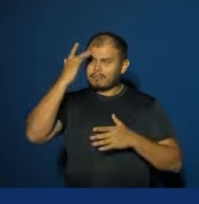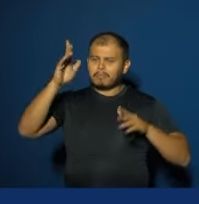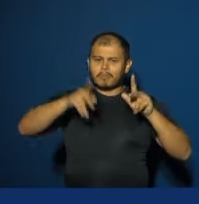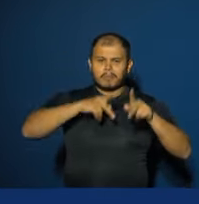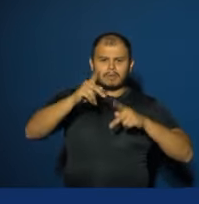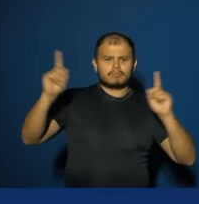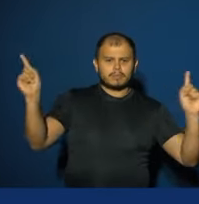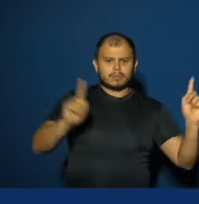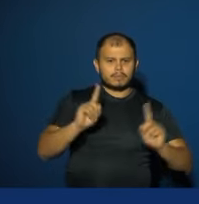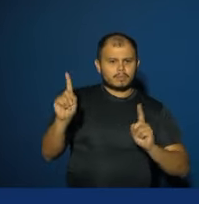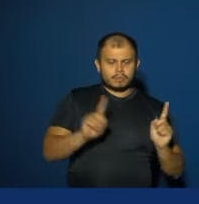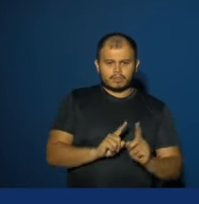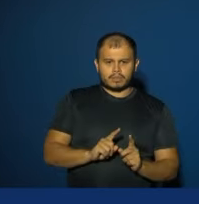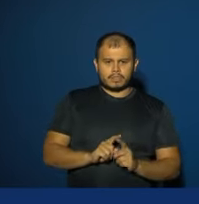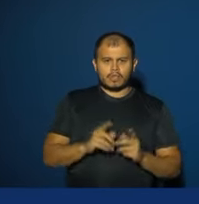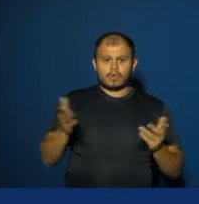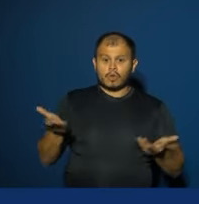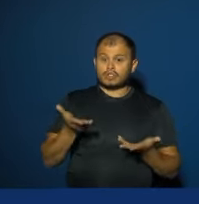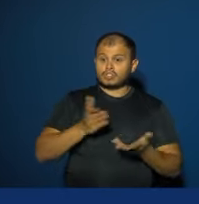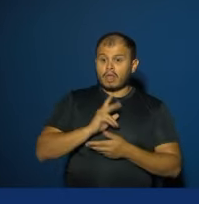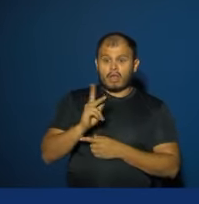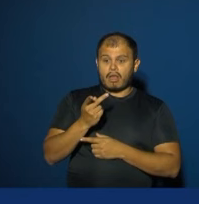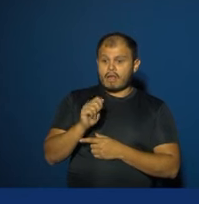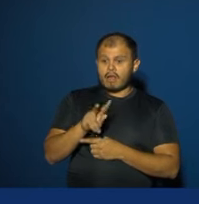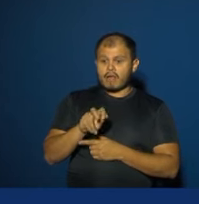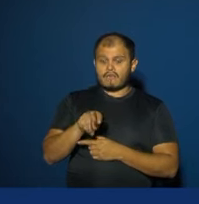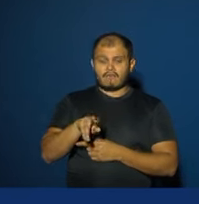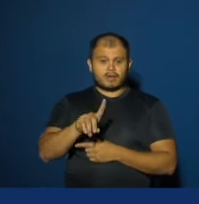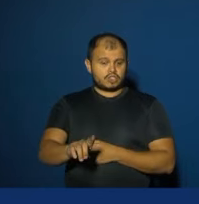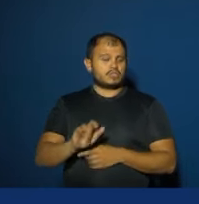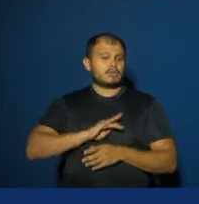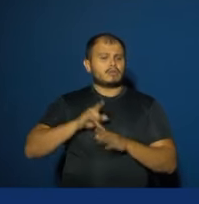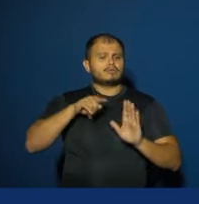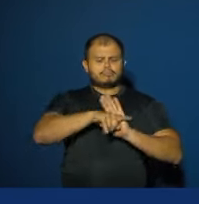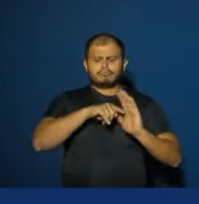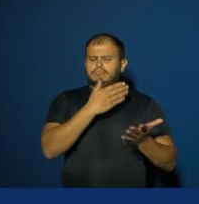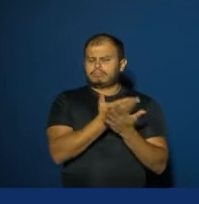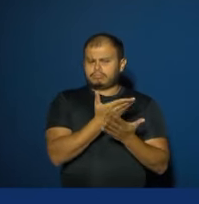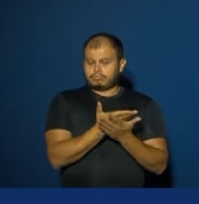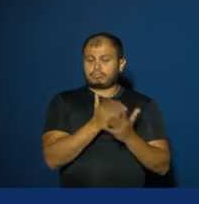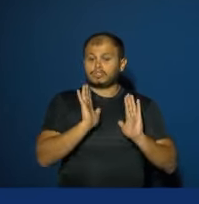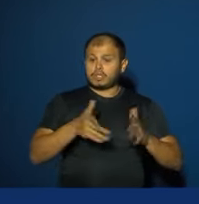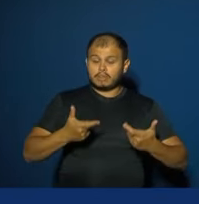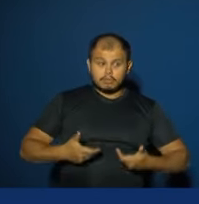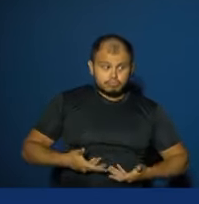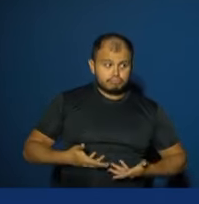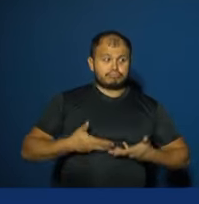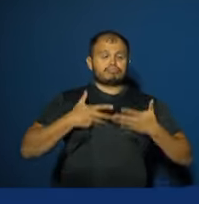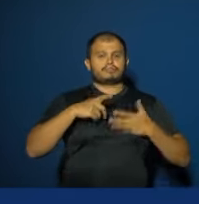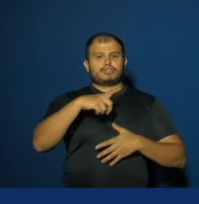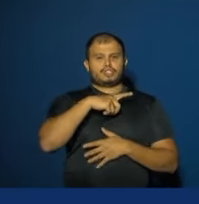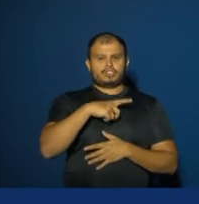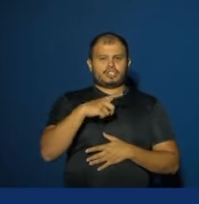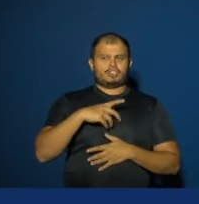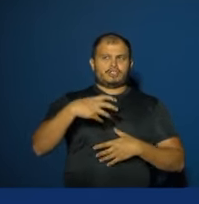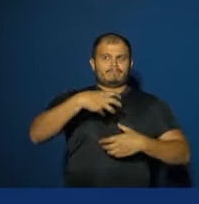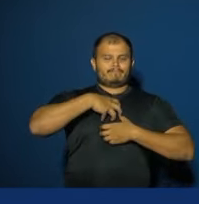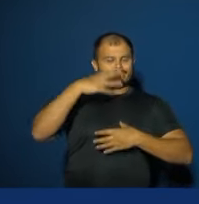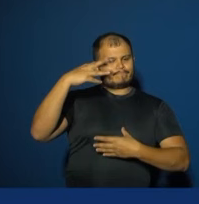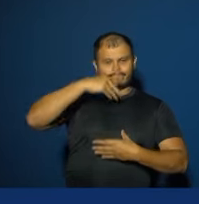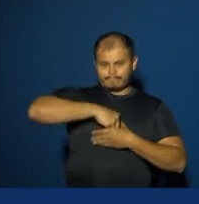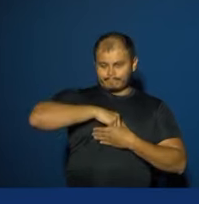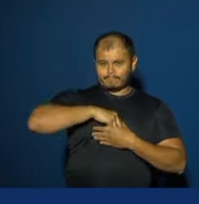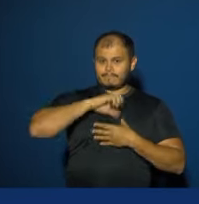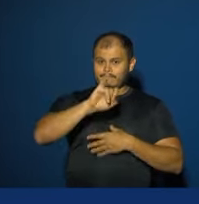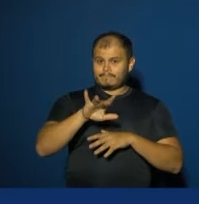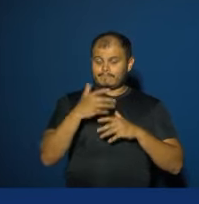e hoje é duas vezes casing Harvard Então a gente tem esse espírito já de Startup de evolução então para nós fazer